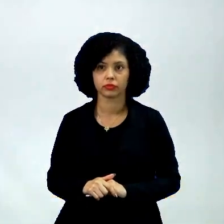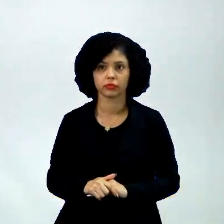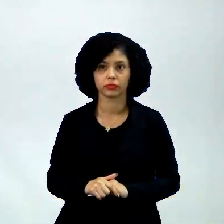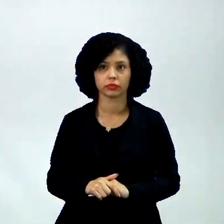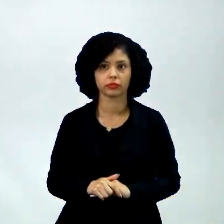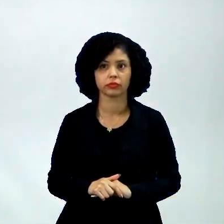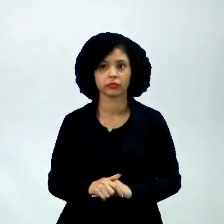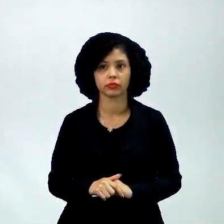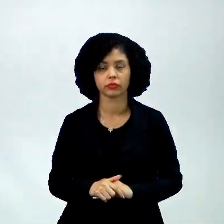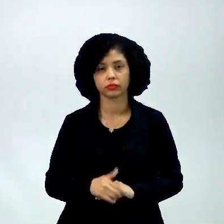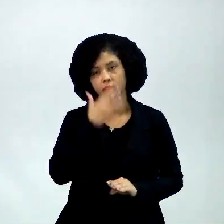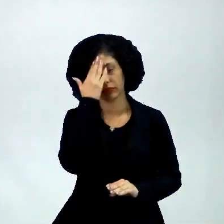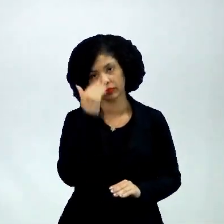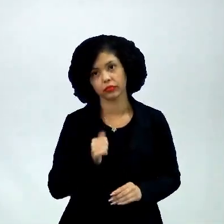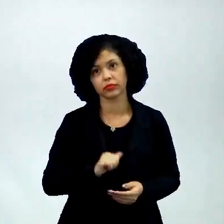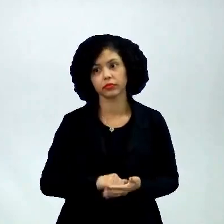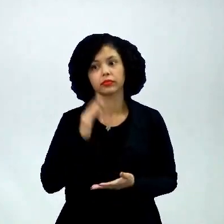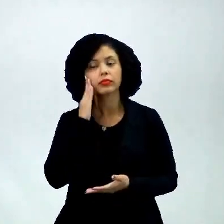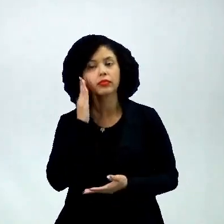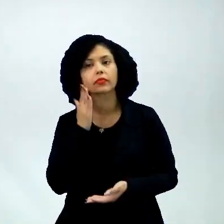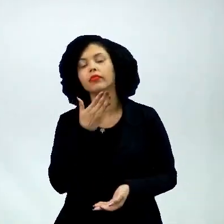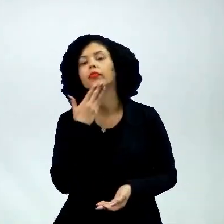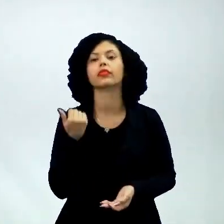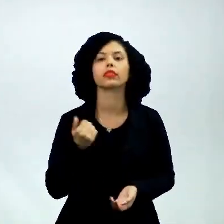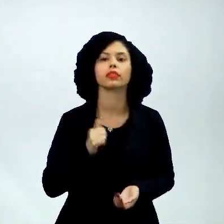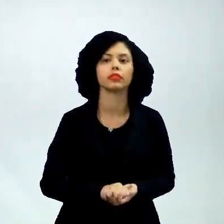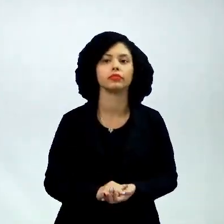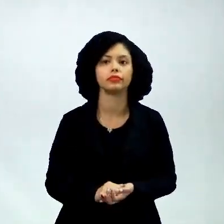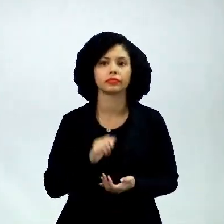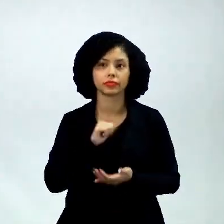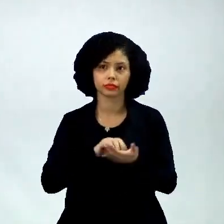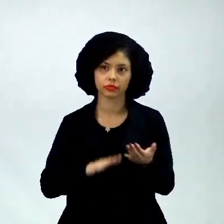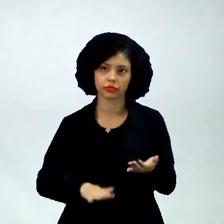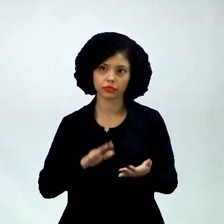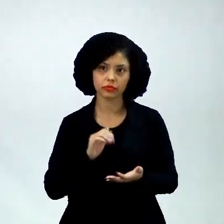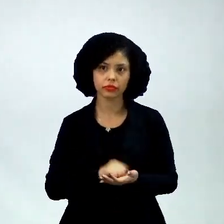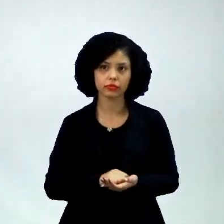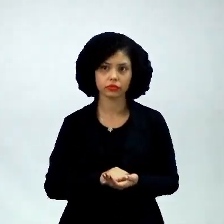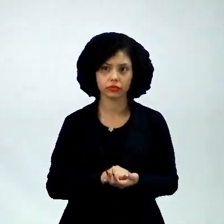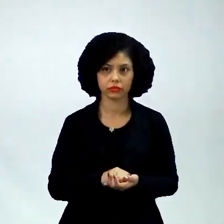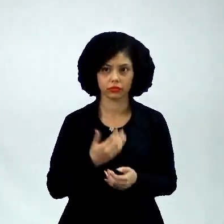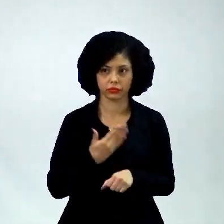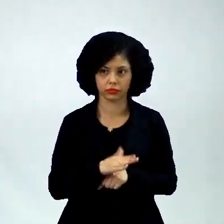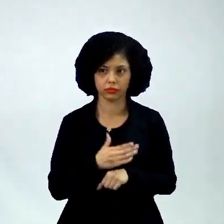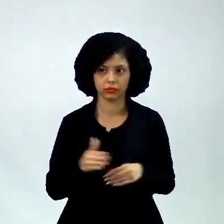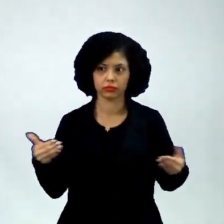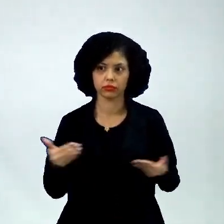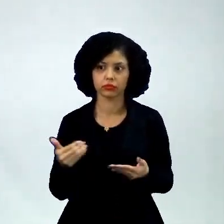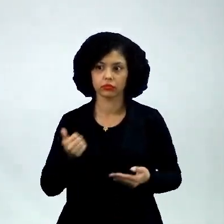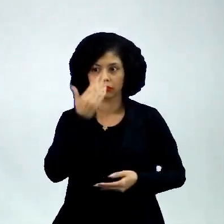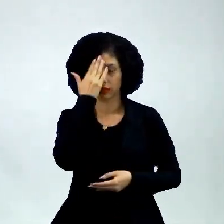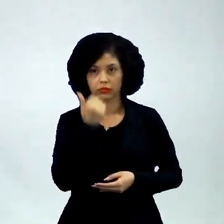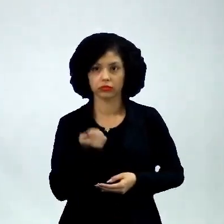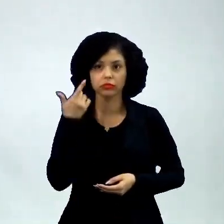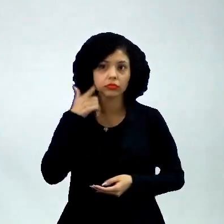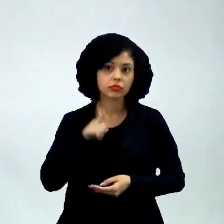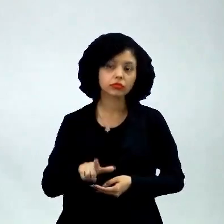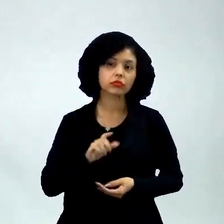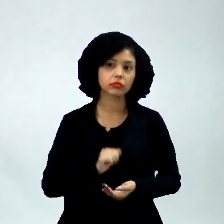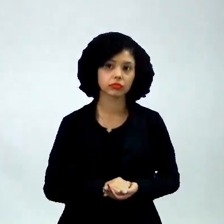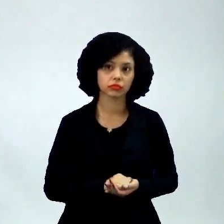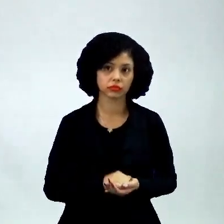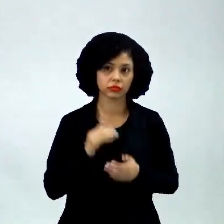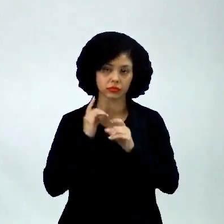Então vamos lá, vamos saber se vocês compreenderam bem. A gente vai fazer o nosso exercitando agora para saber se vocês